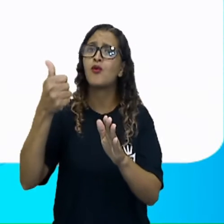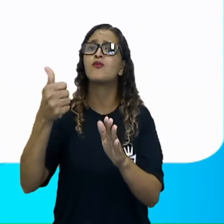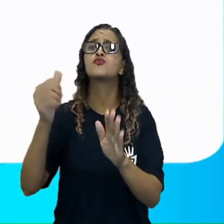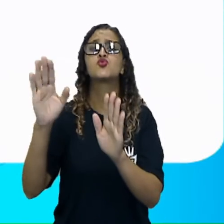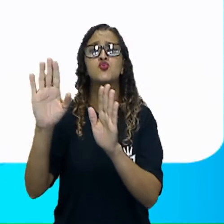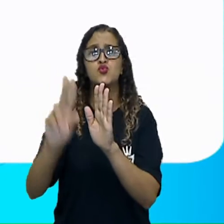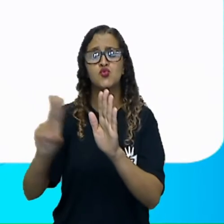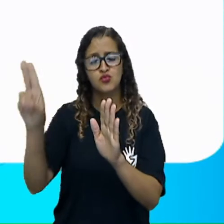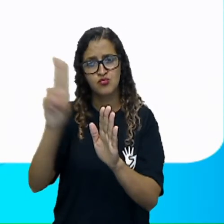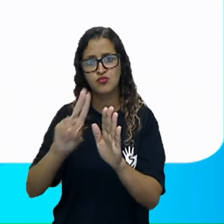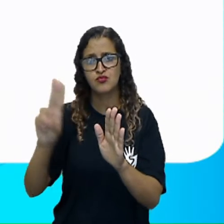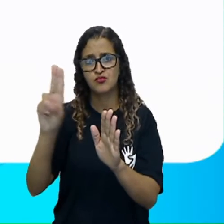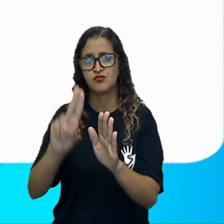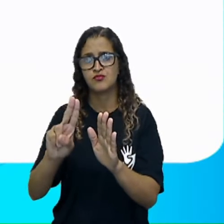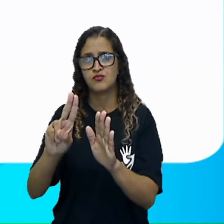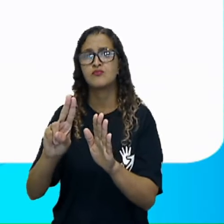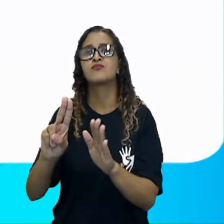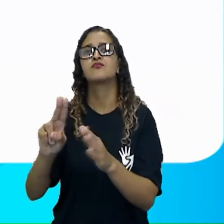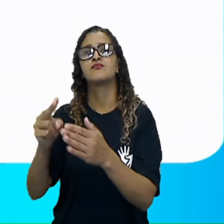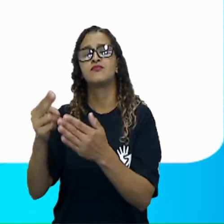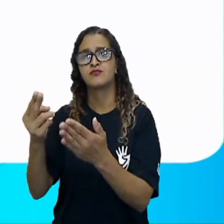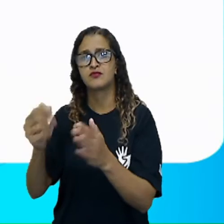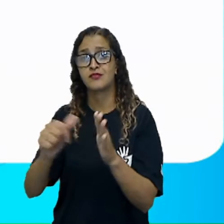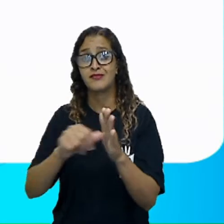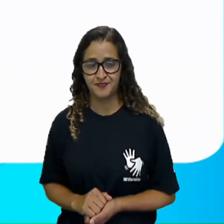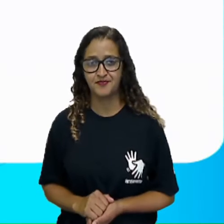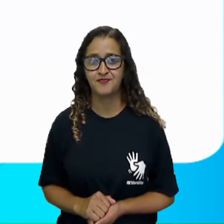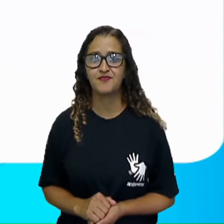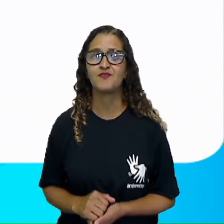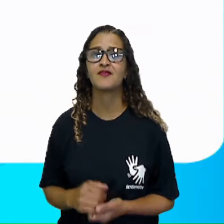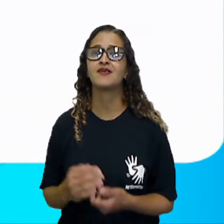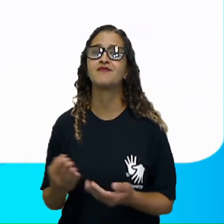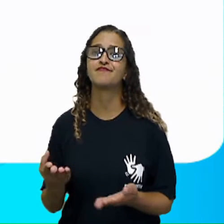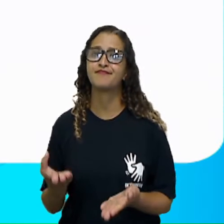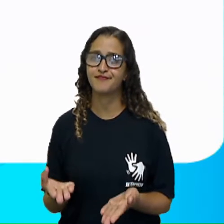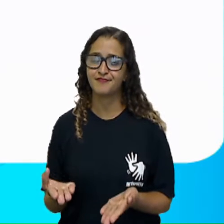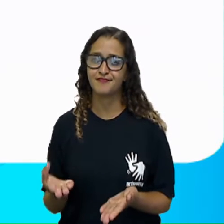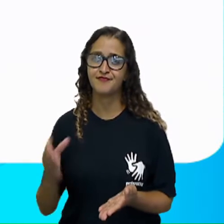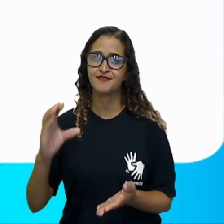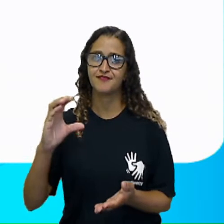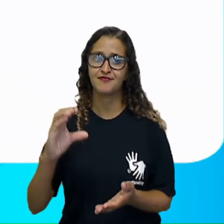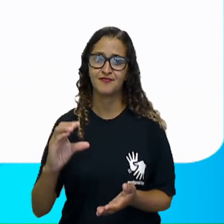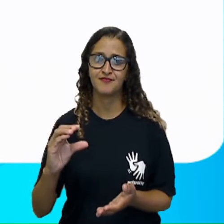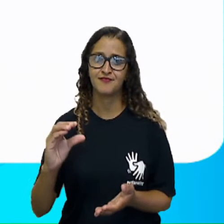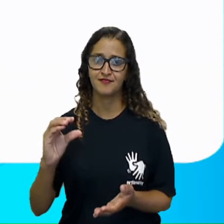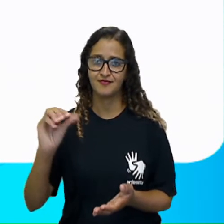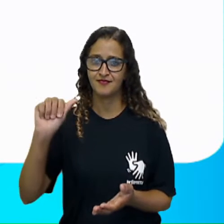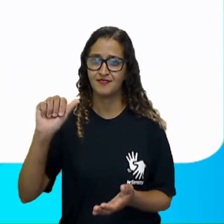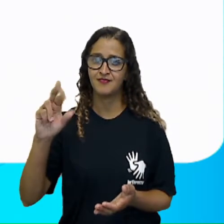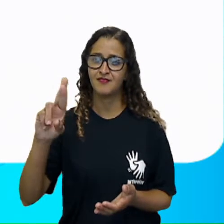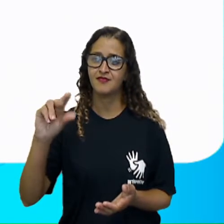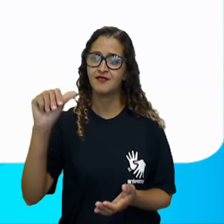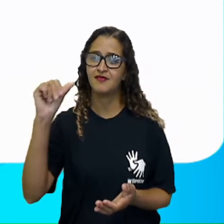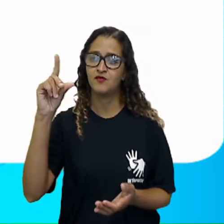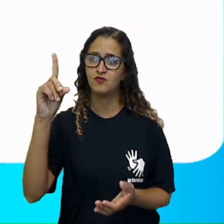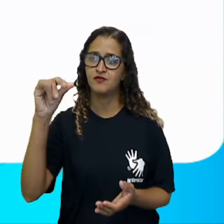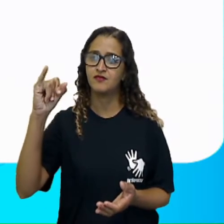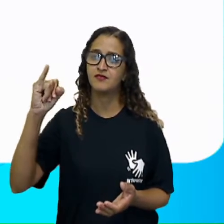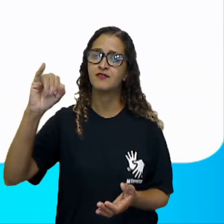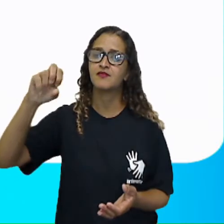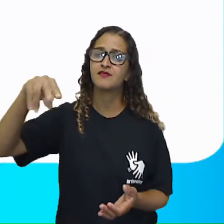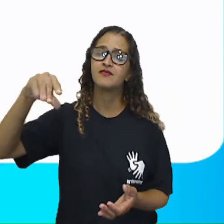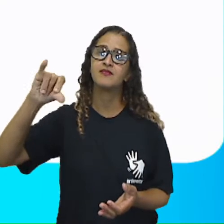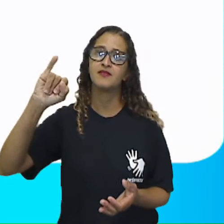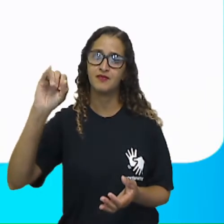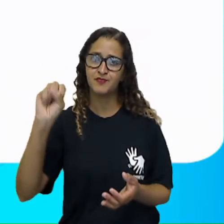nós utilizamos o numeral ordinal. E os demais são os numerais